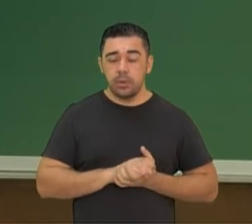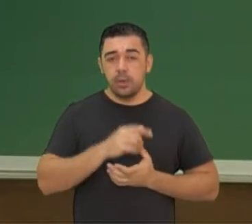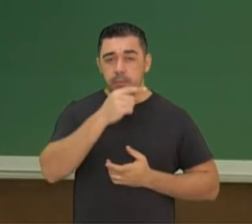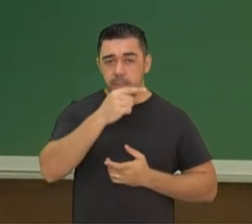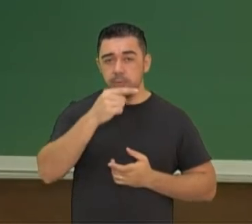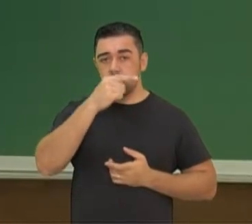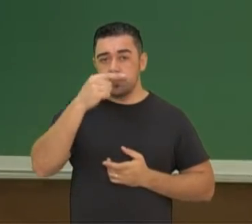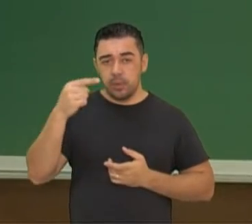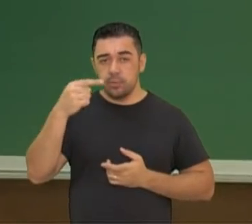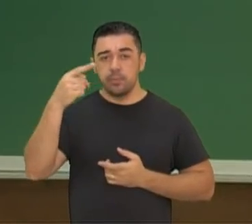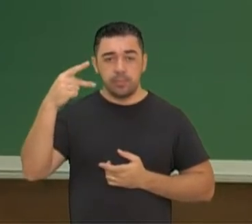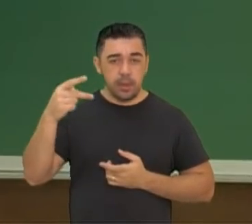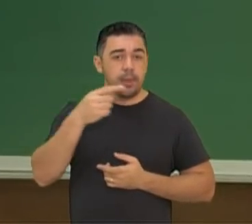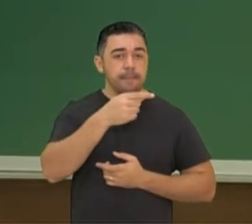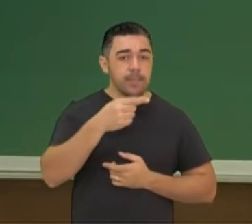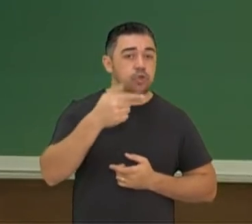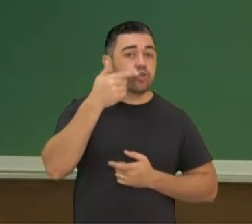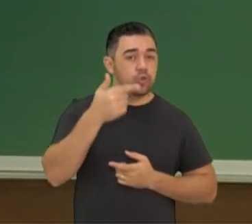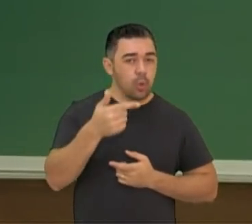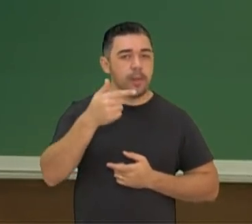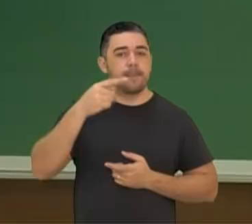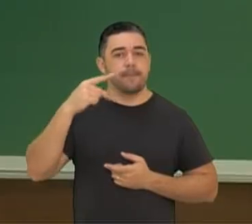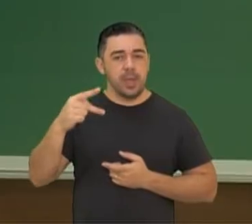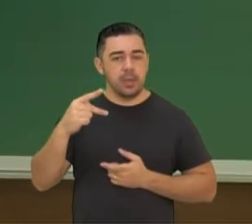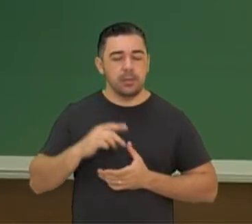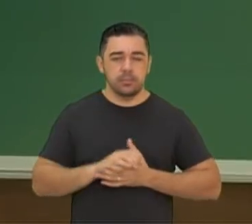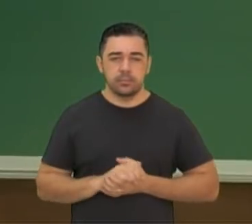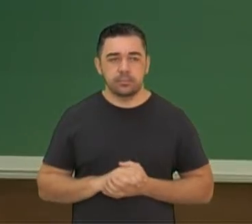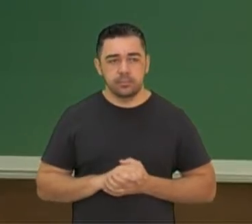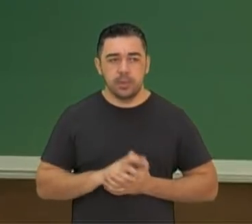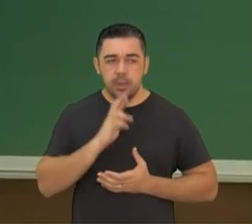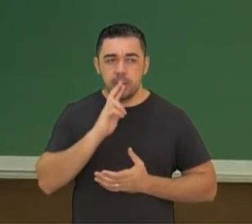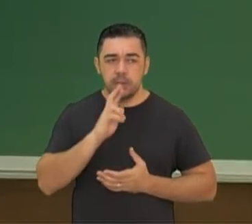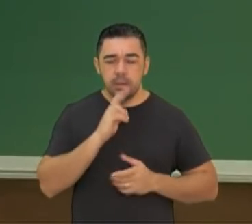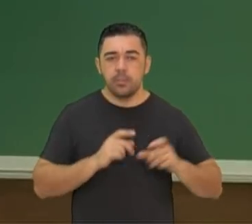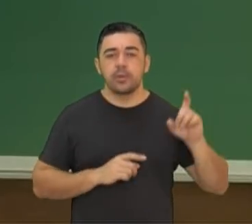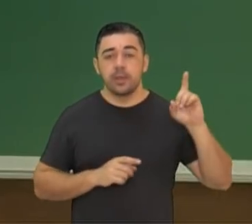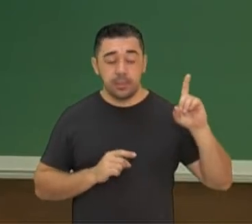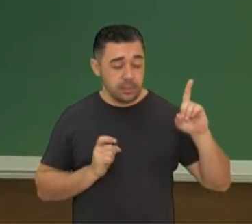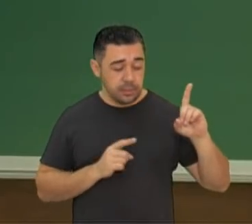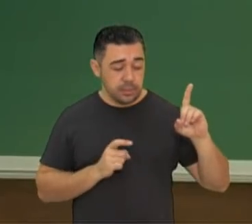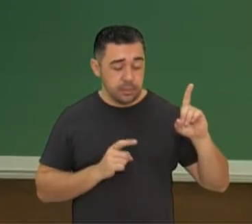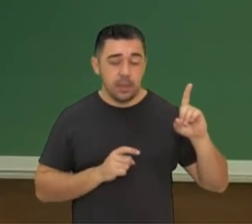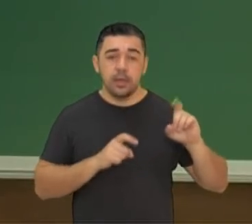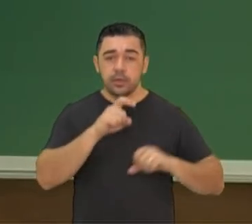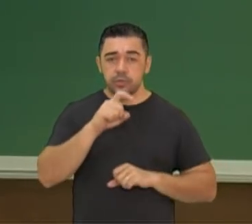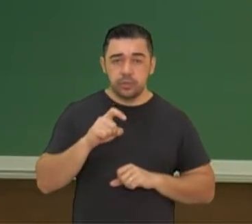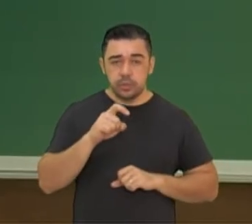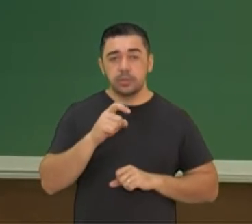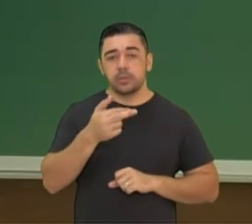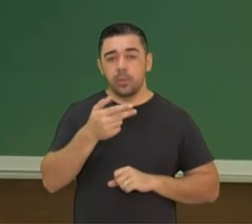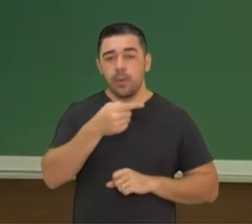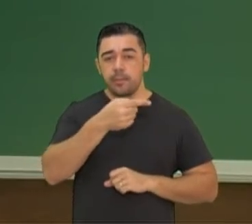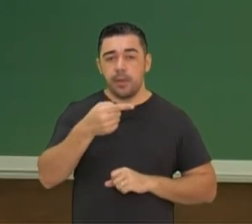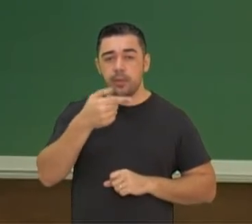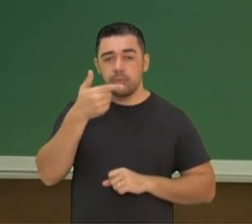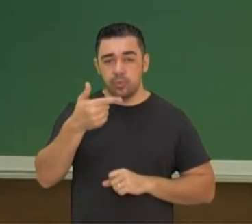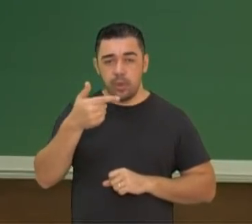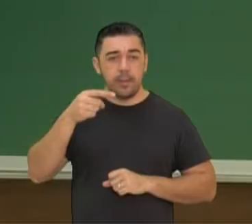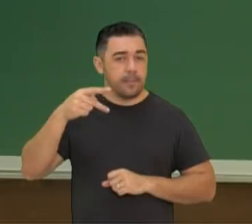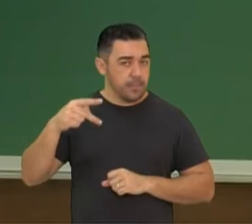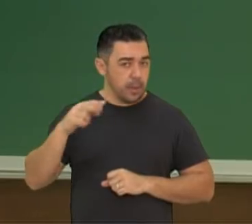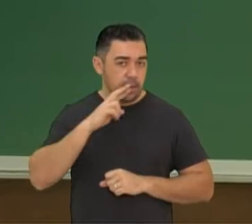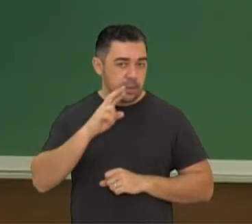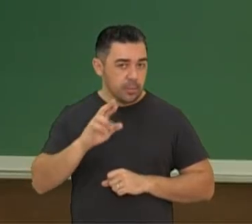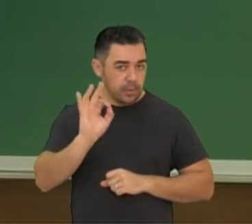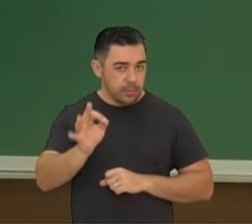dá menos 2p, certo? Então, a resposta correta seria a letra D, x igual a menos 2p. Essa é a solução da nossa